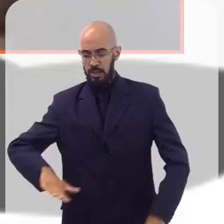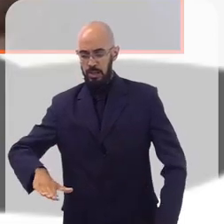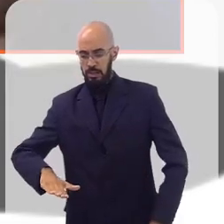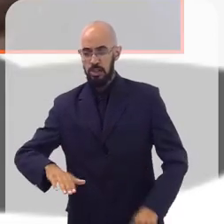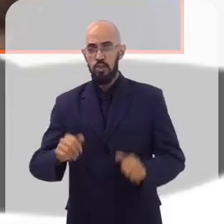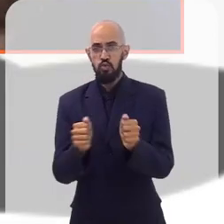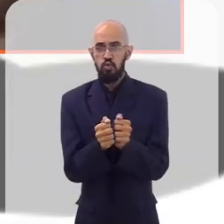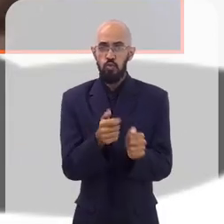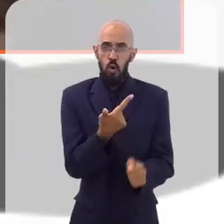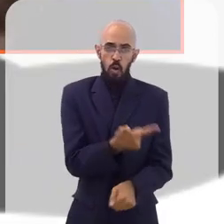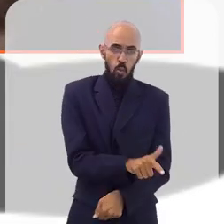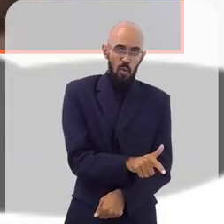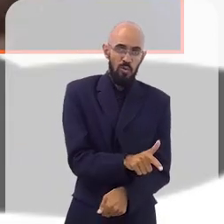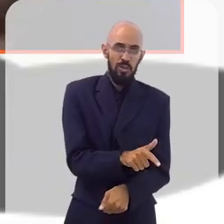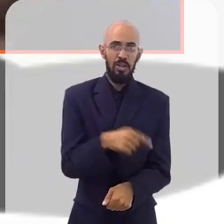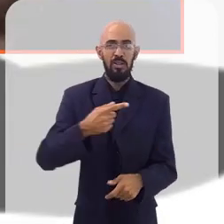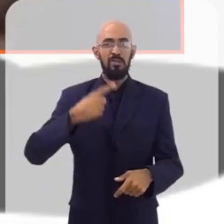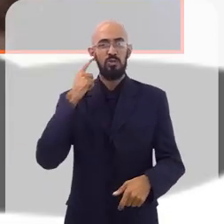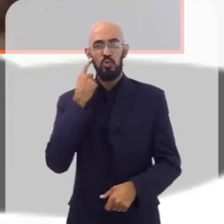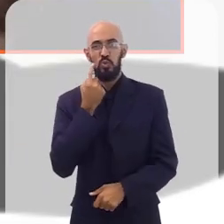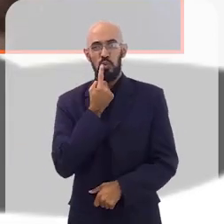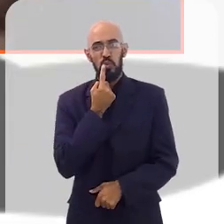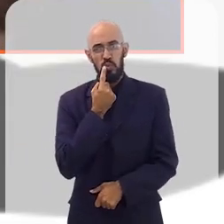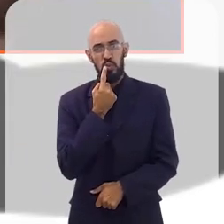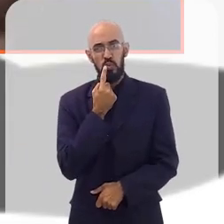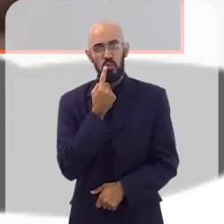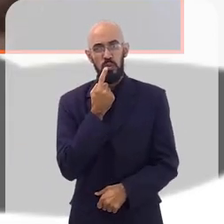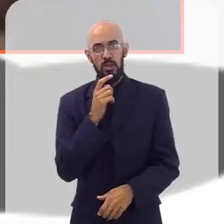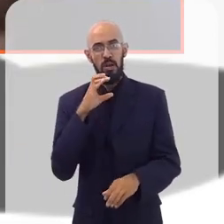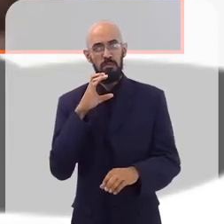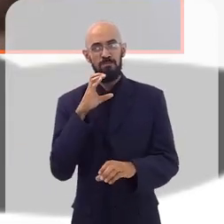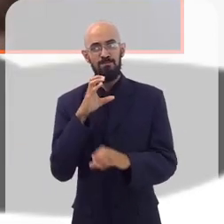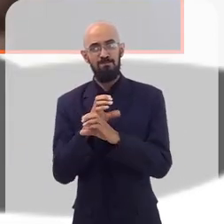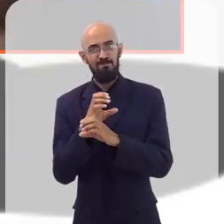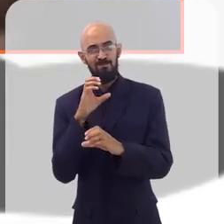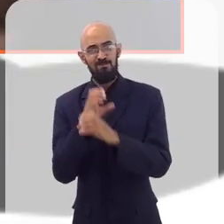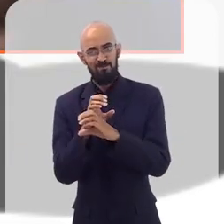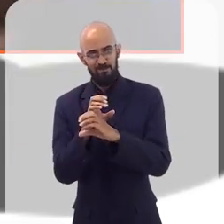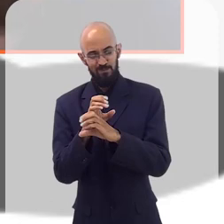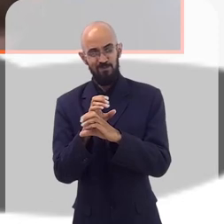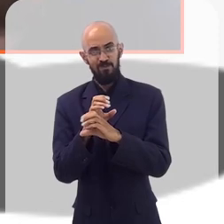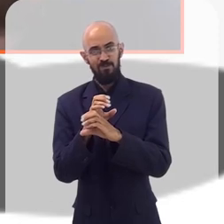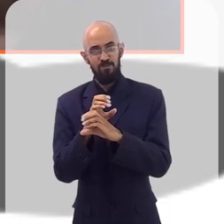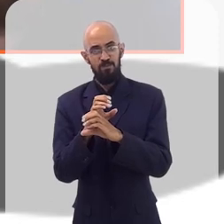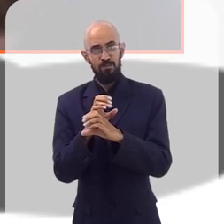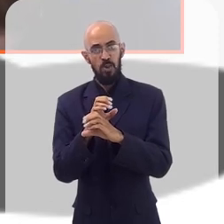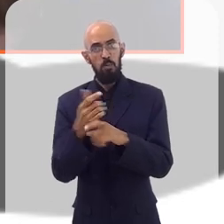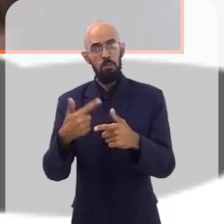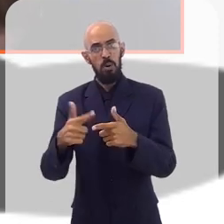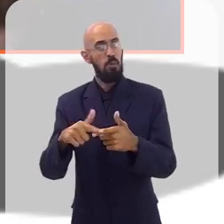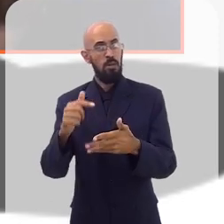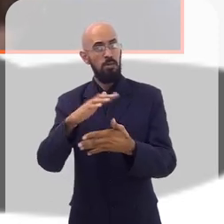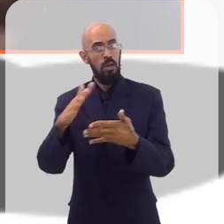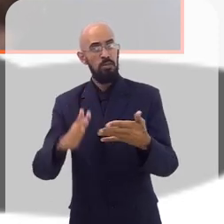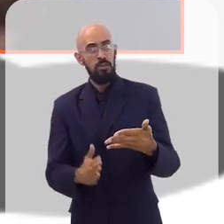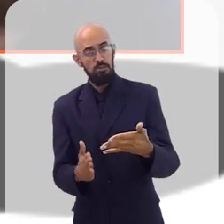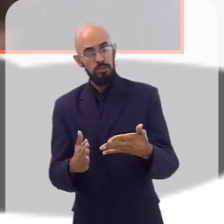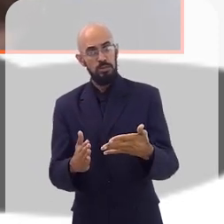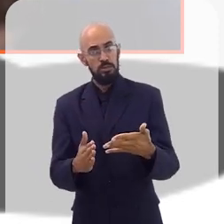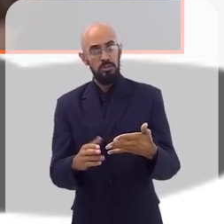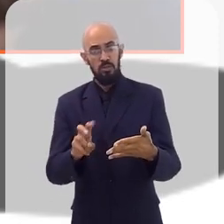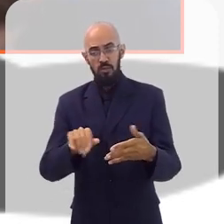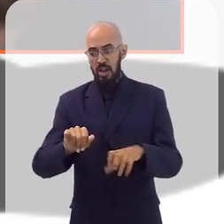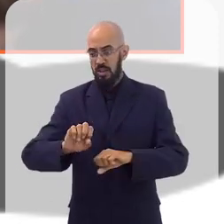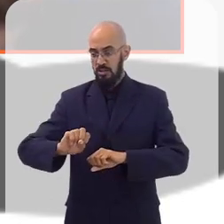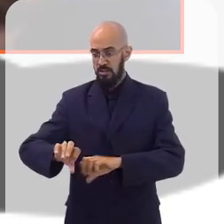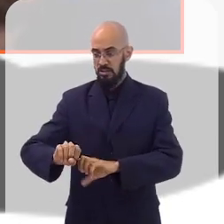isso e isso é um projeto muito importante imagina a dificuldade de uma criança com